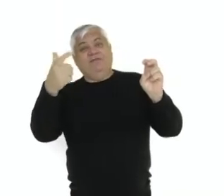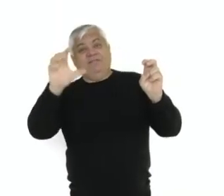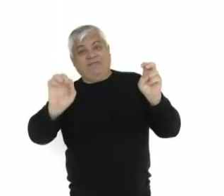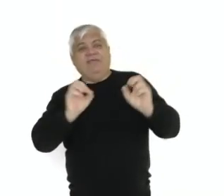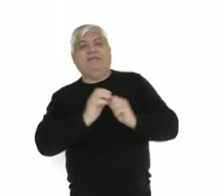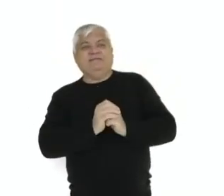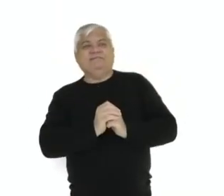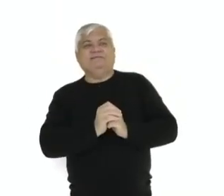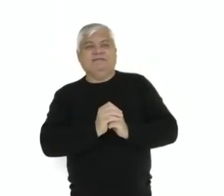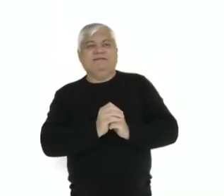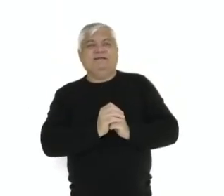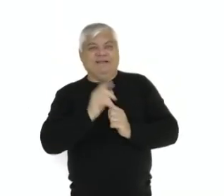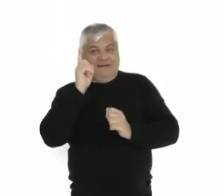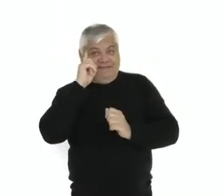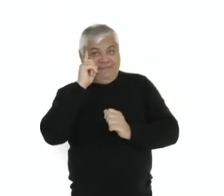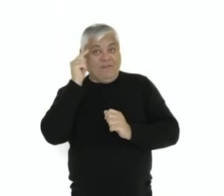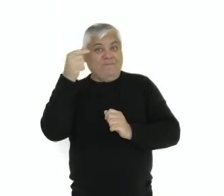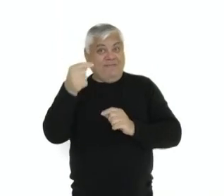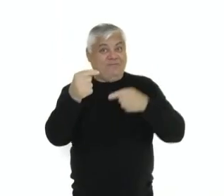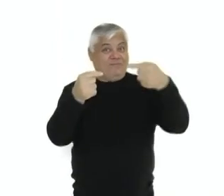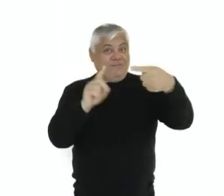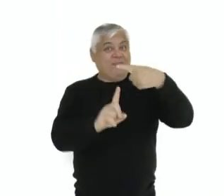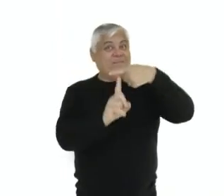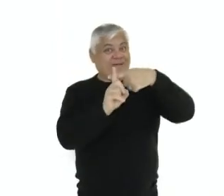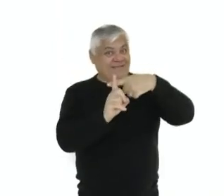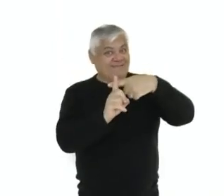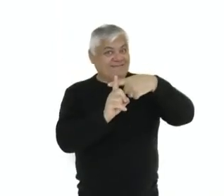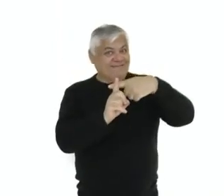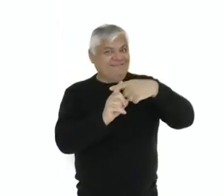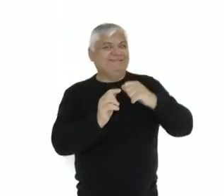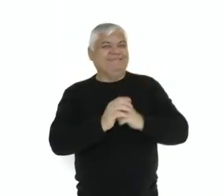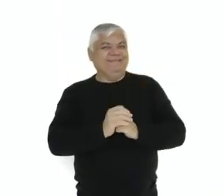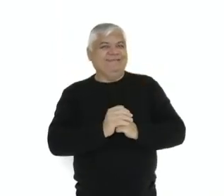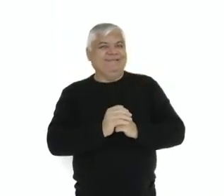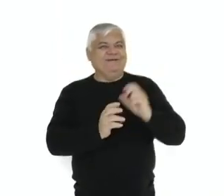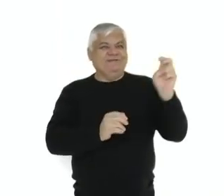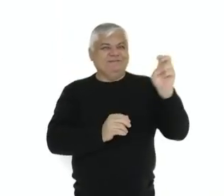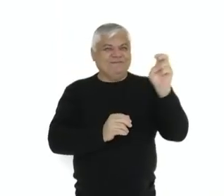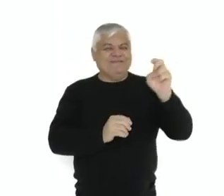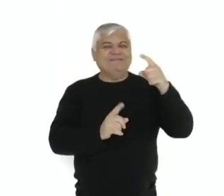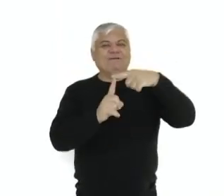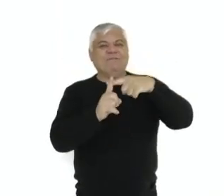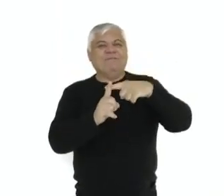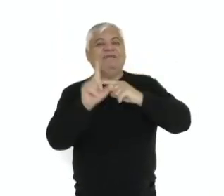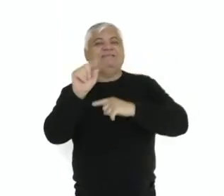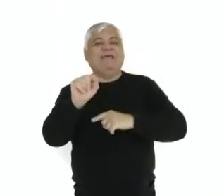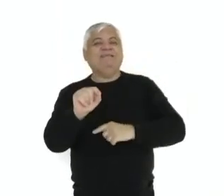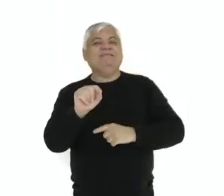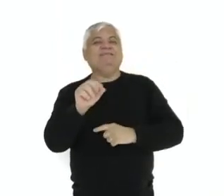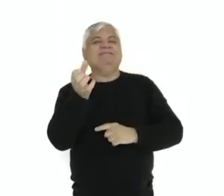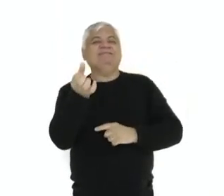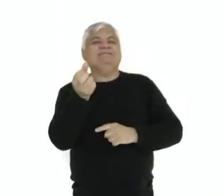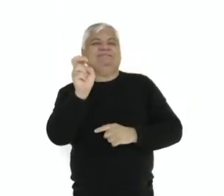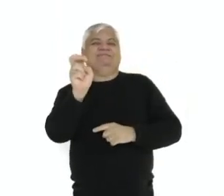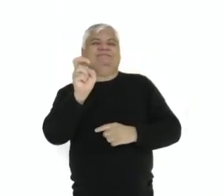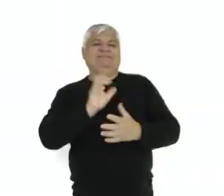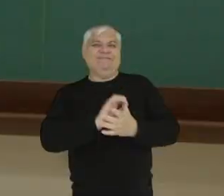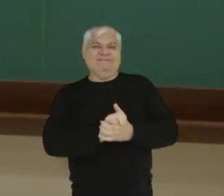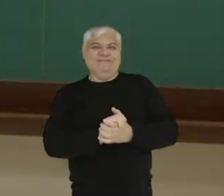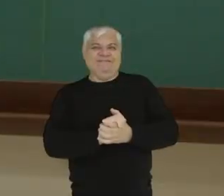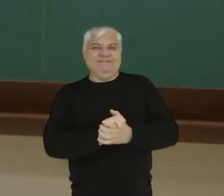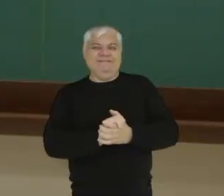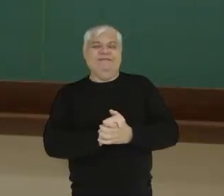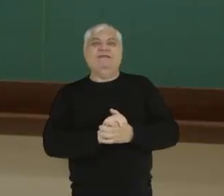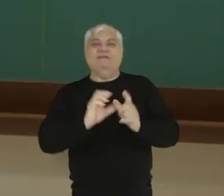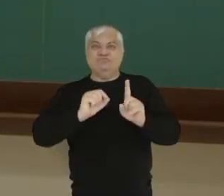dar quanto? Lembra que menos com menos é mais. E 55 mais 10 é 65. Então, a amplitude é